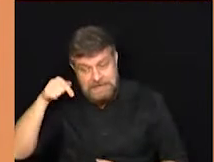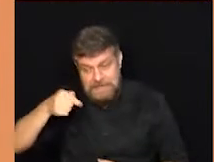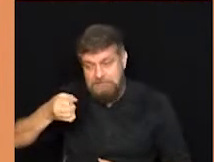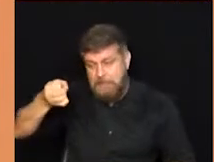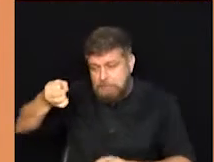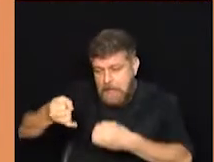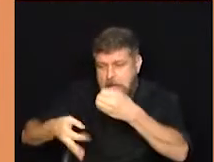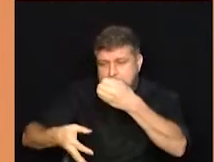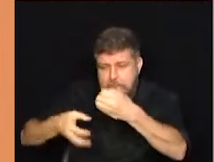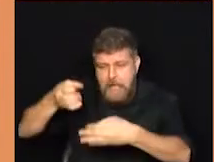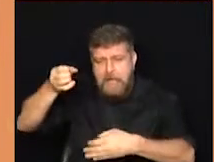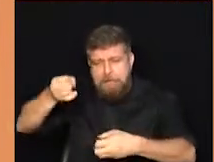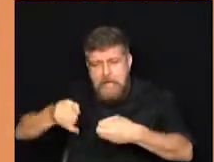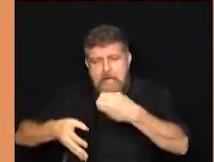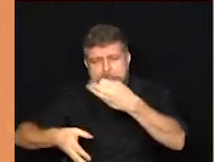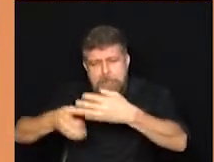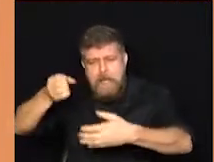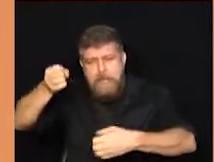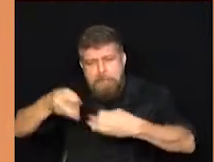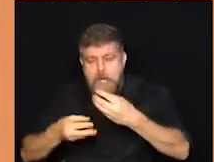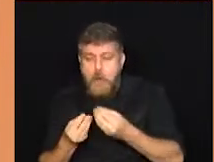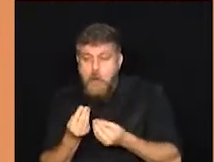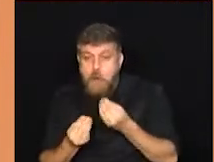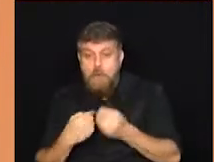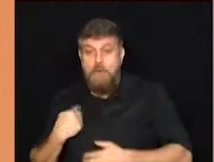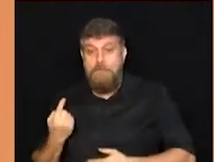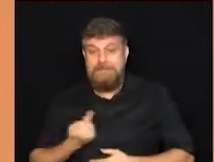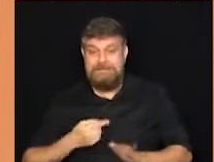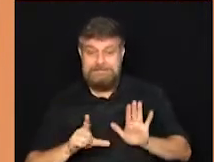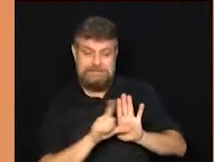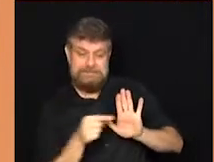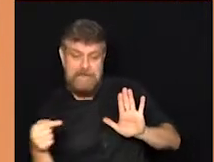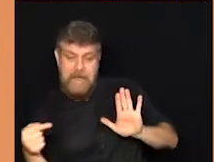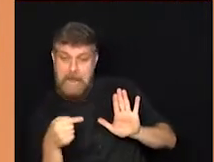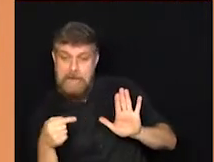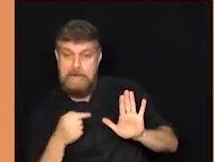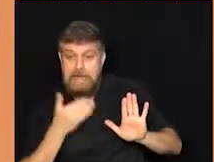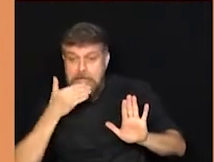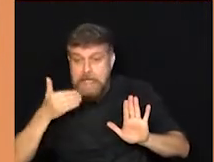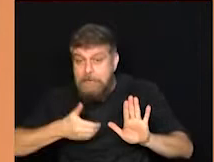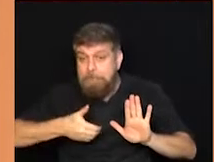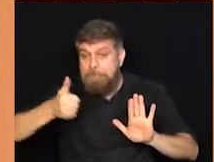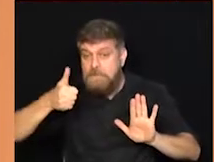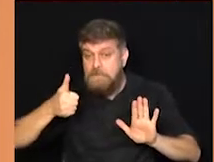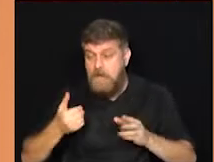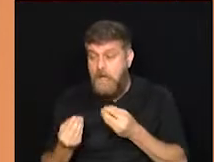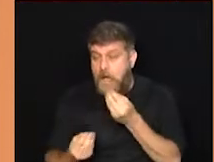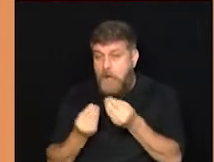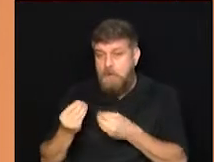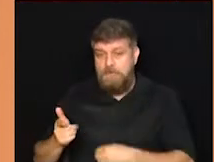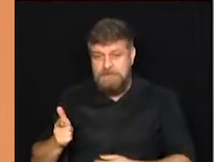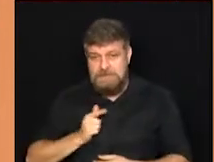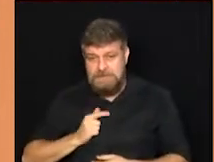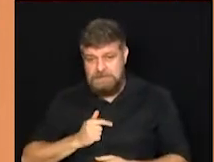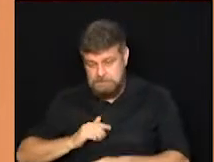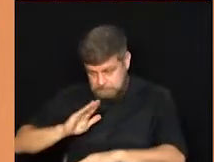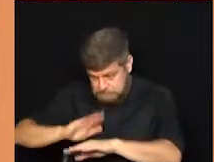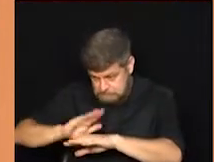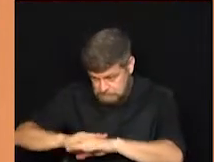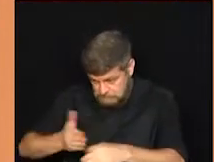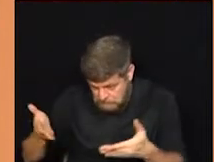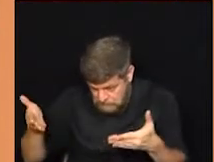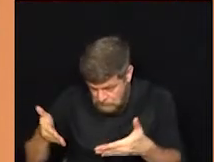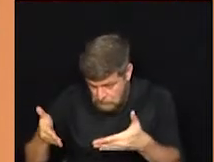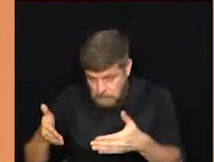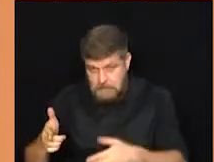né, de como que a gente pode melhorar a lei do Conselho, como que, se a construção que a gente está fazendo neste momento,